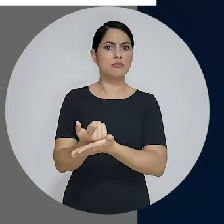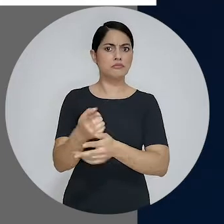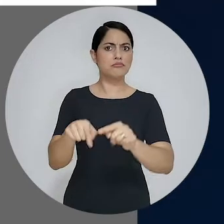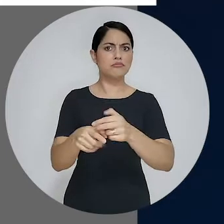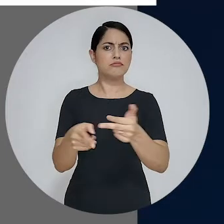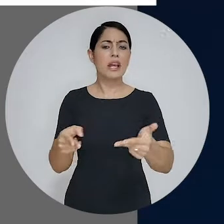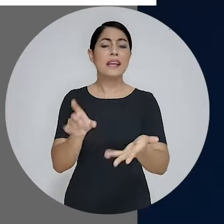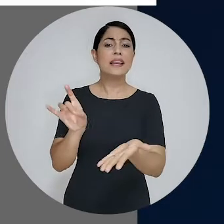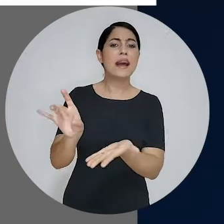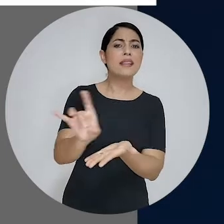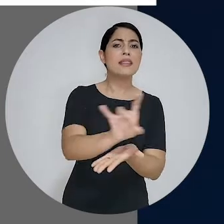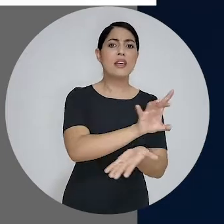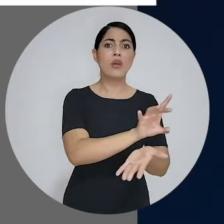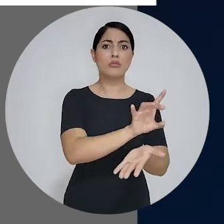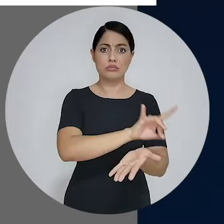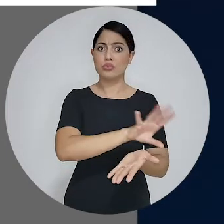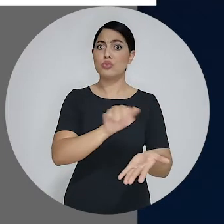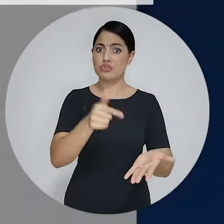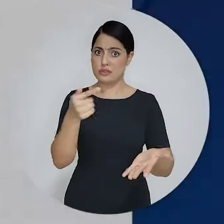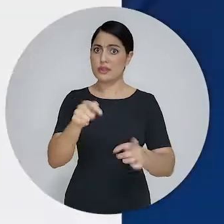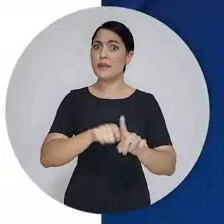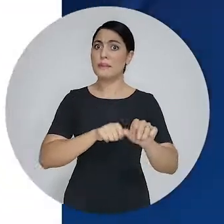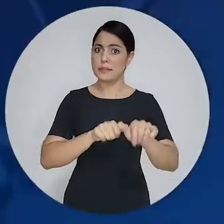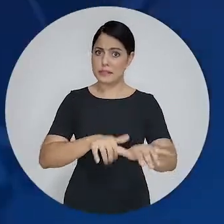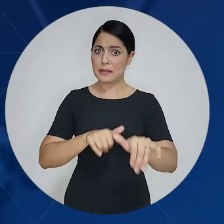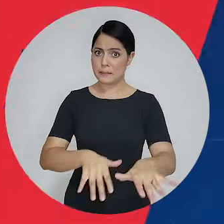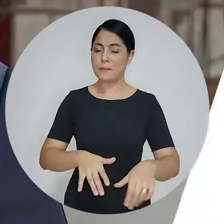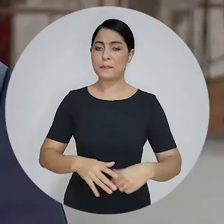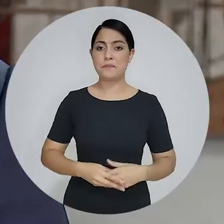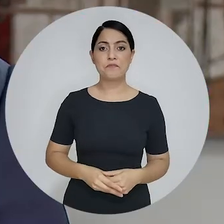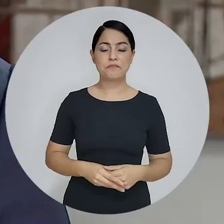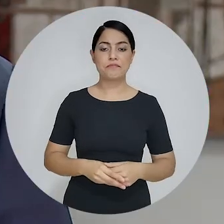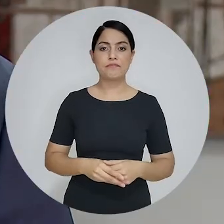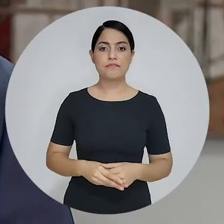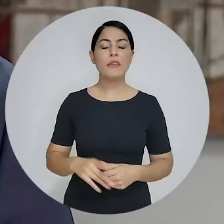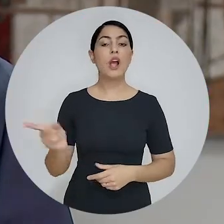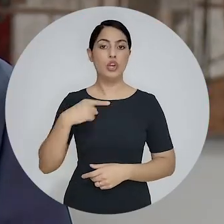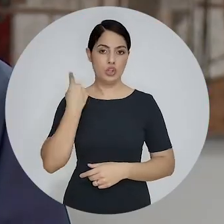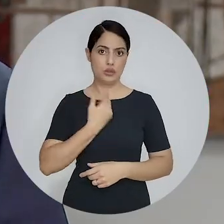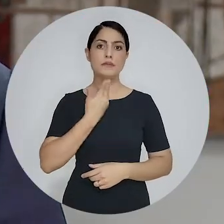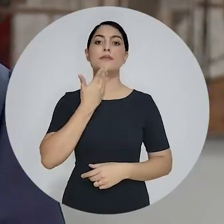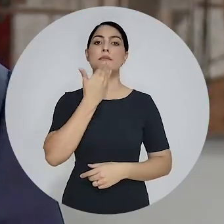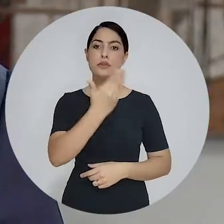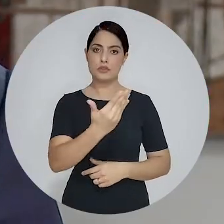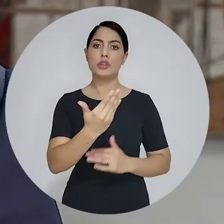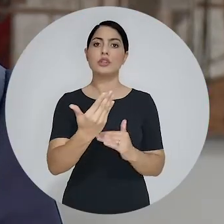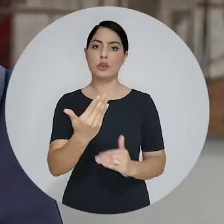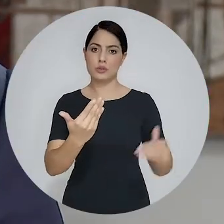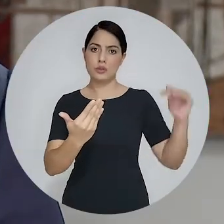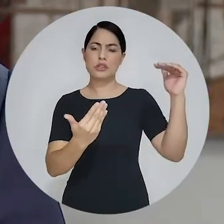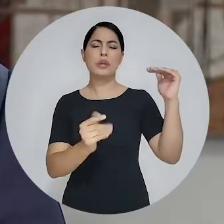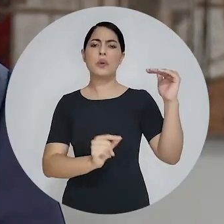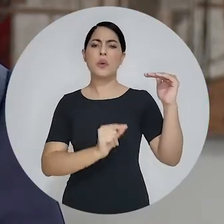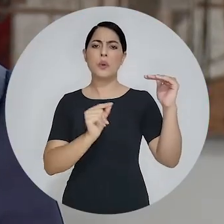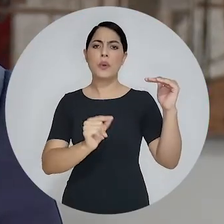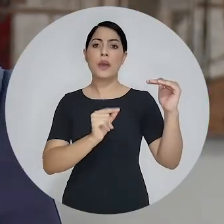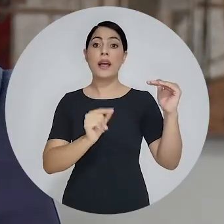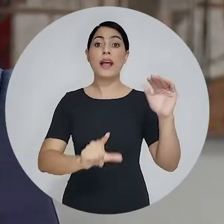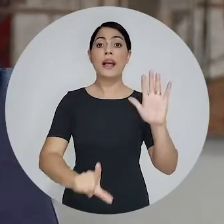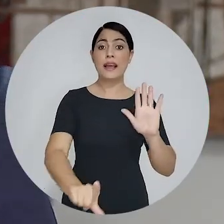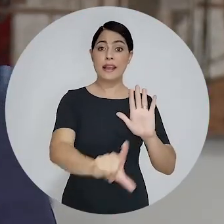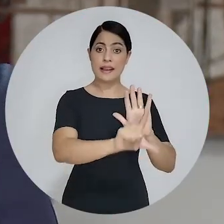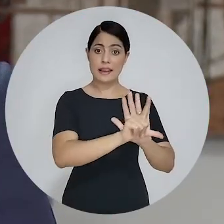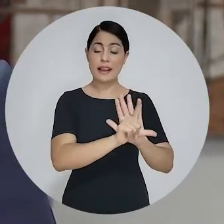e serviços que subsidiaram cada um dos eventos. Nós endereçamos a diversas autoridades do nosso país